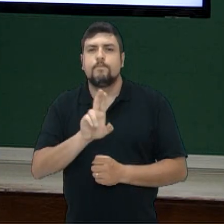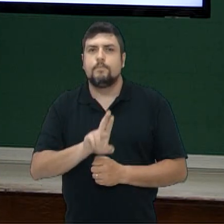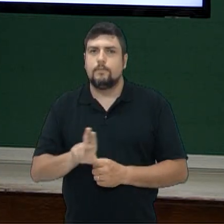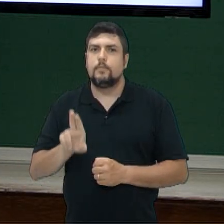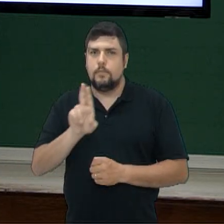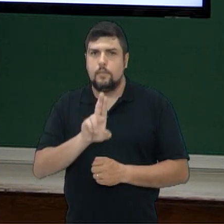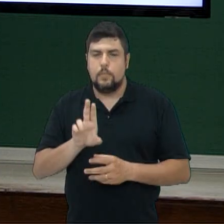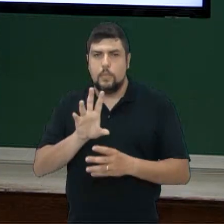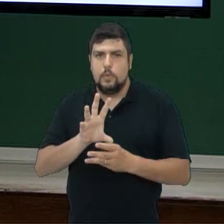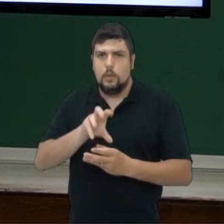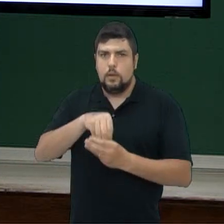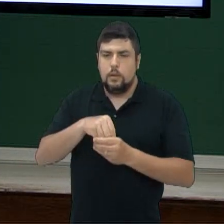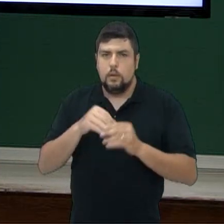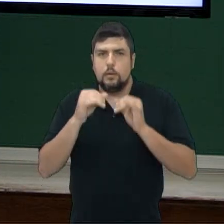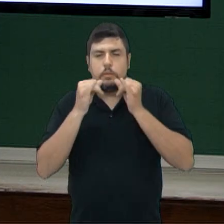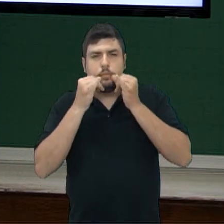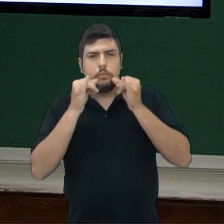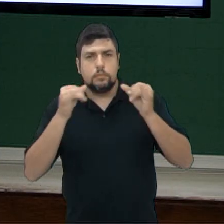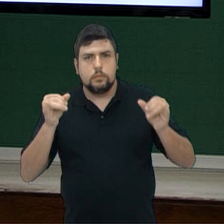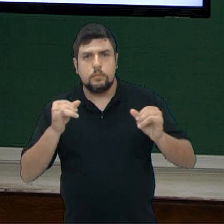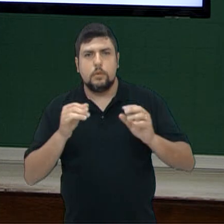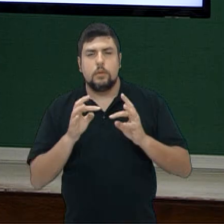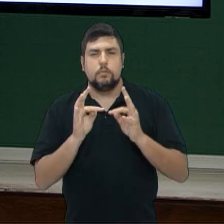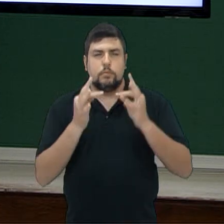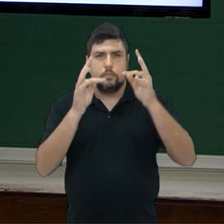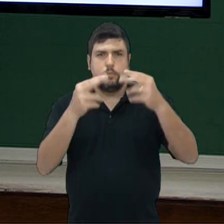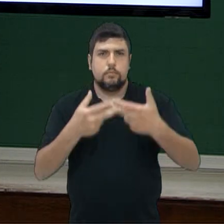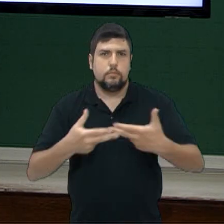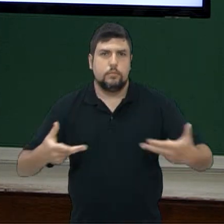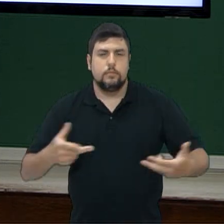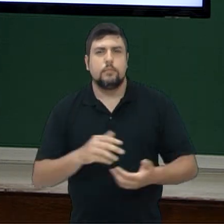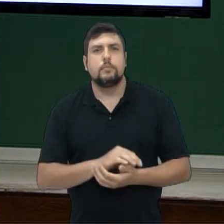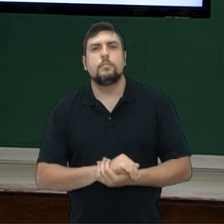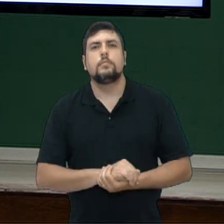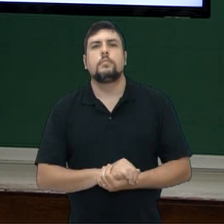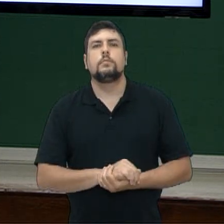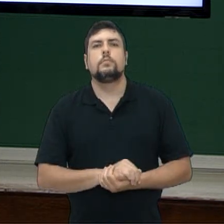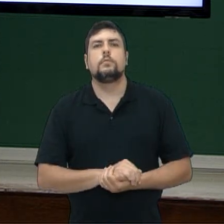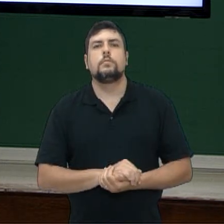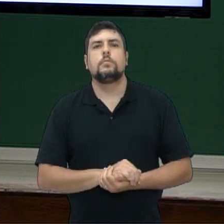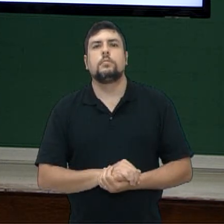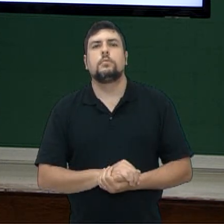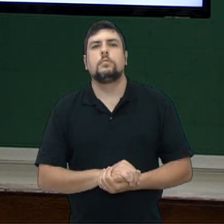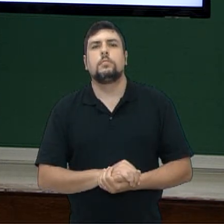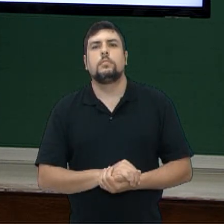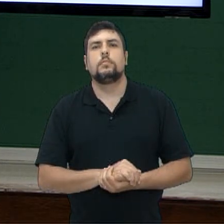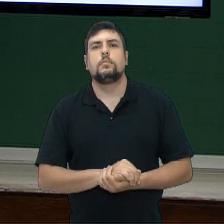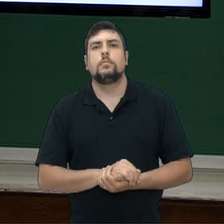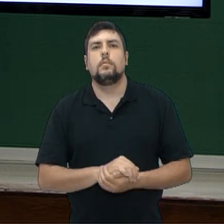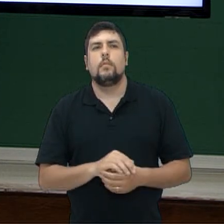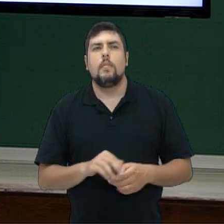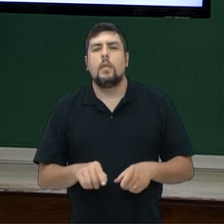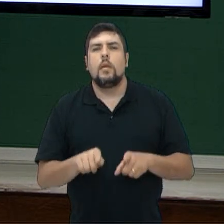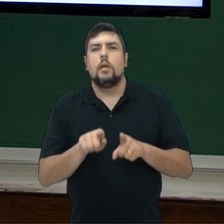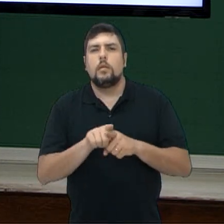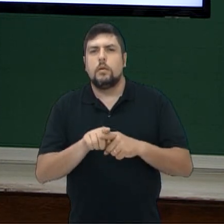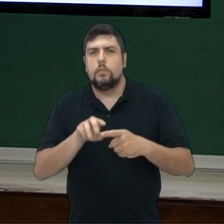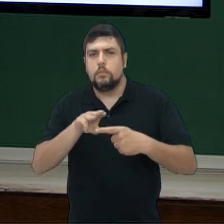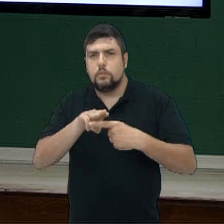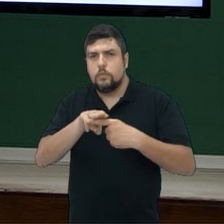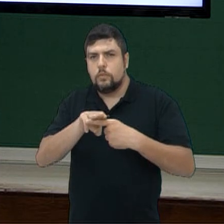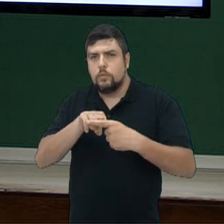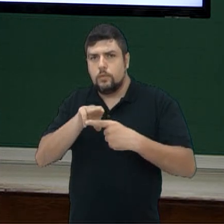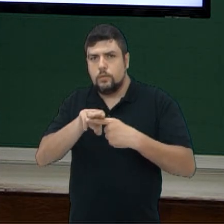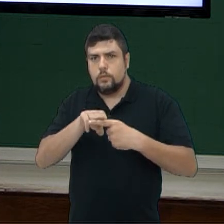da fabricação de aparelhos eletroeletrônicos. O resistor, ele é utilizado também, tem 2 funções